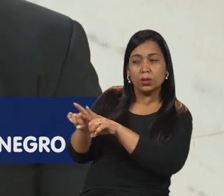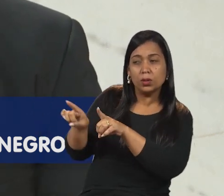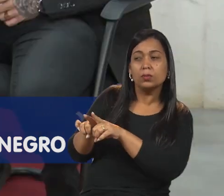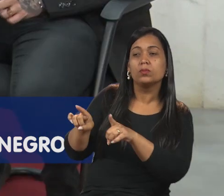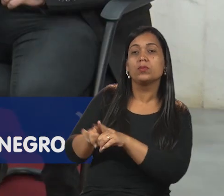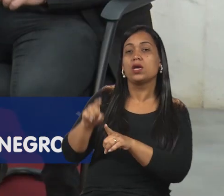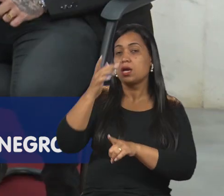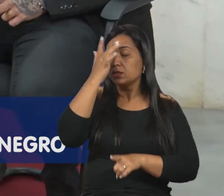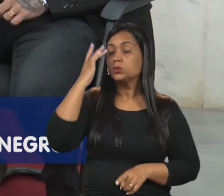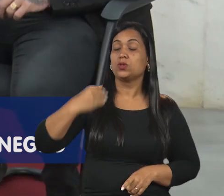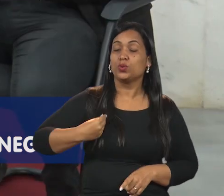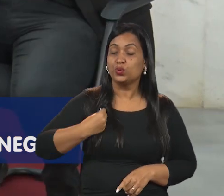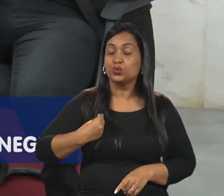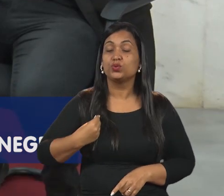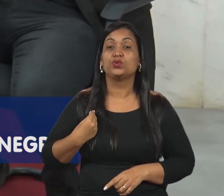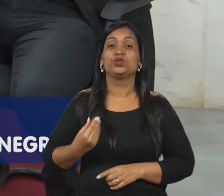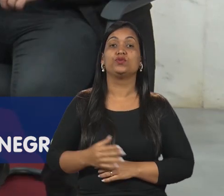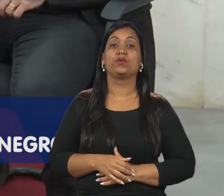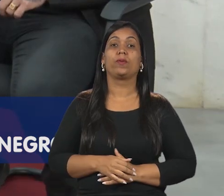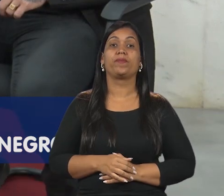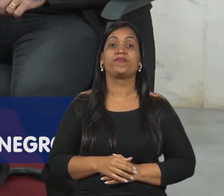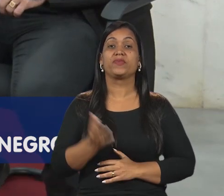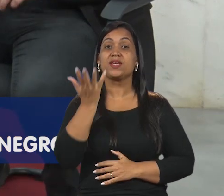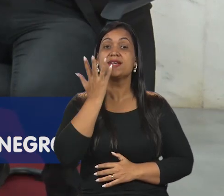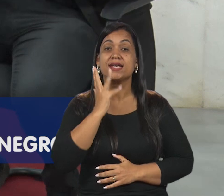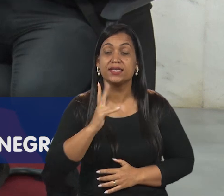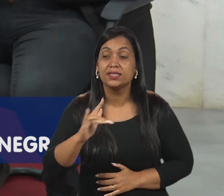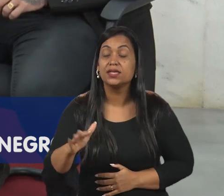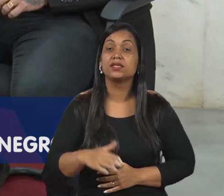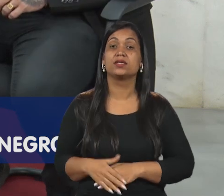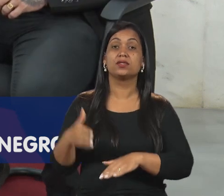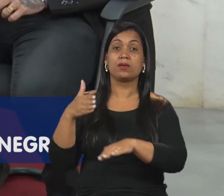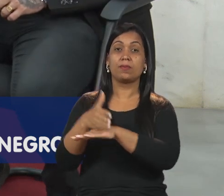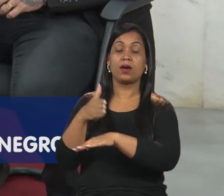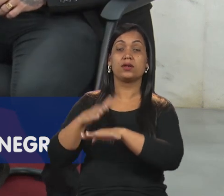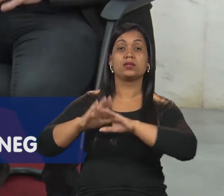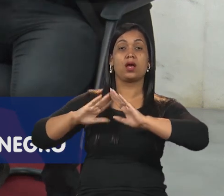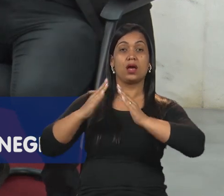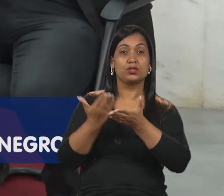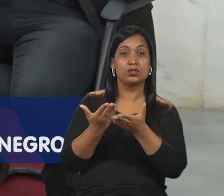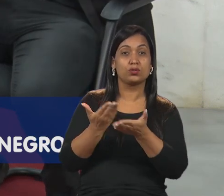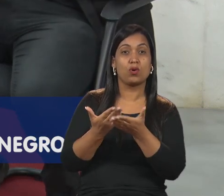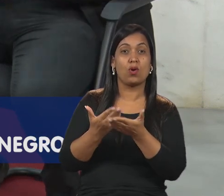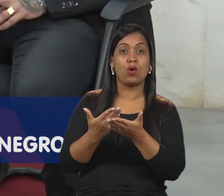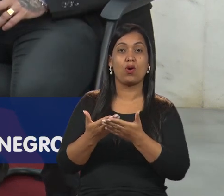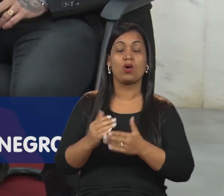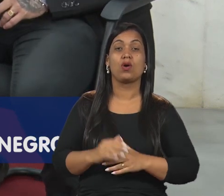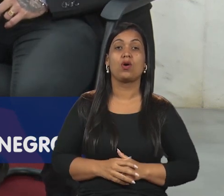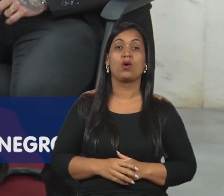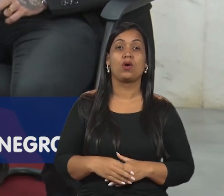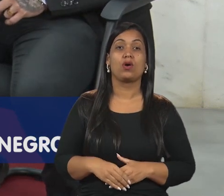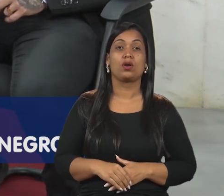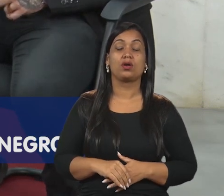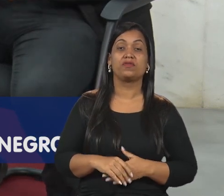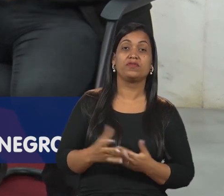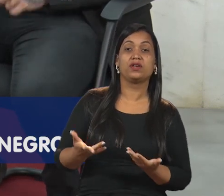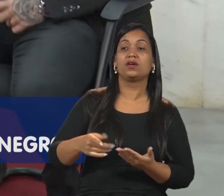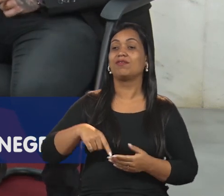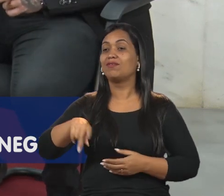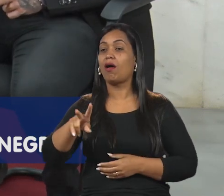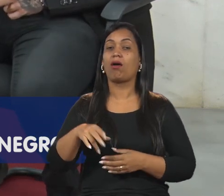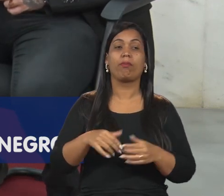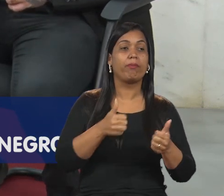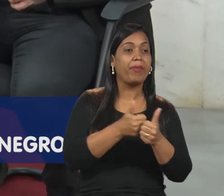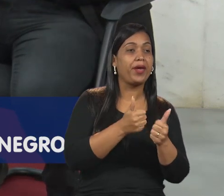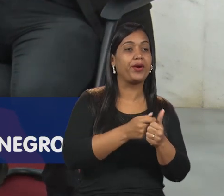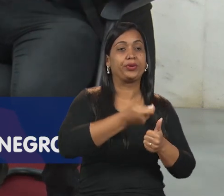pela população, sendo bem ocupado, que as crianças frequentem as escolas e não fiquem à mercê do tráfico. Não